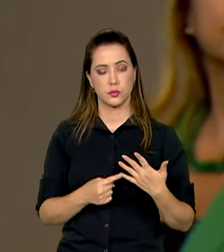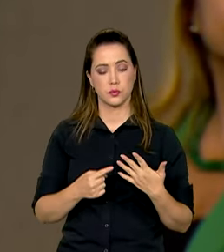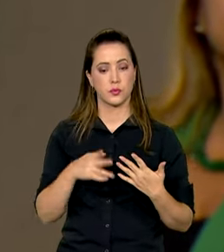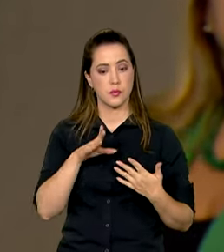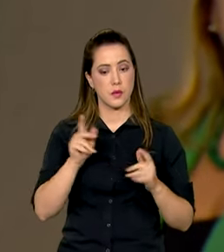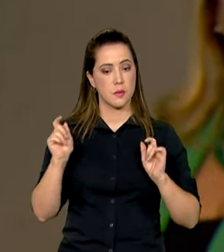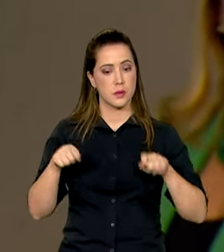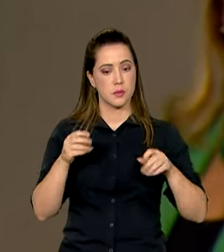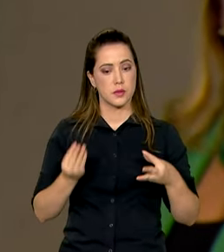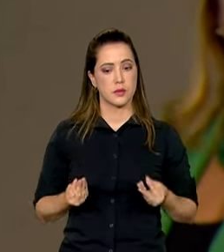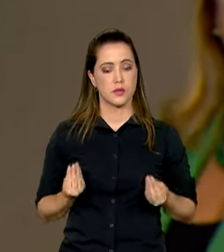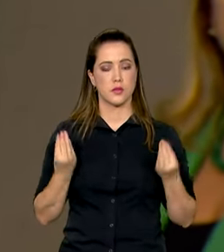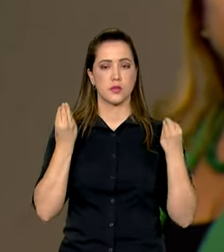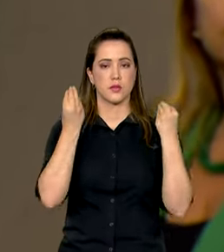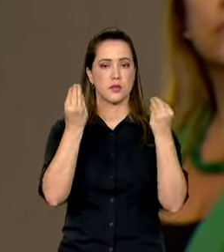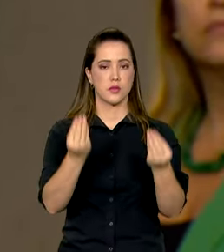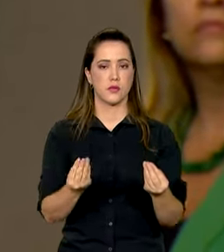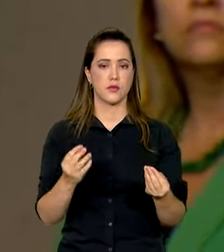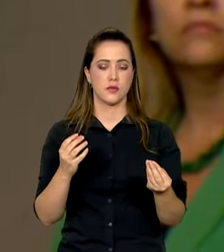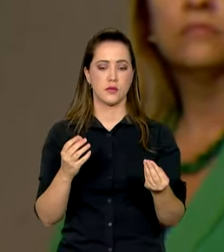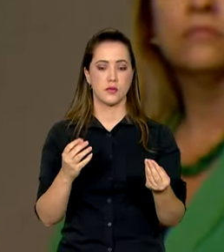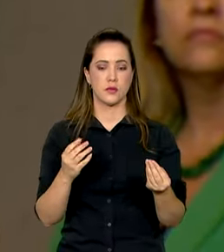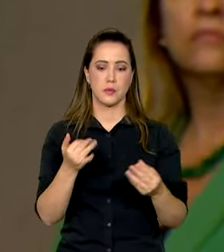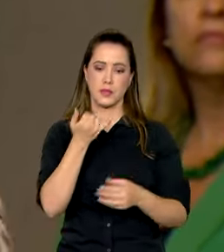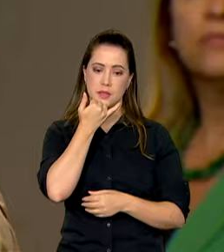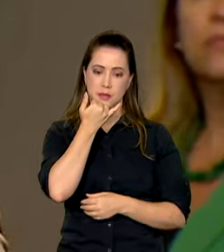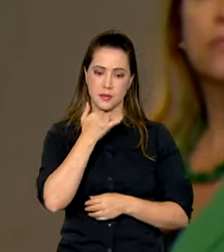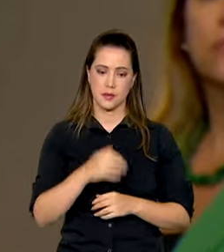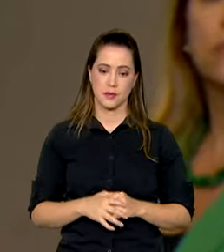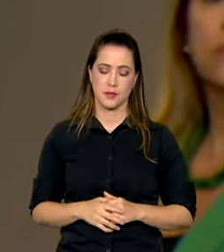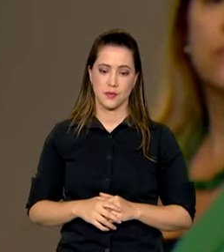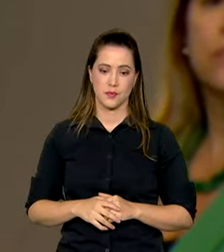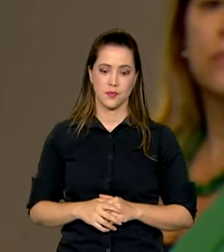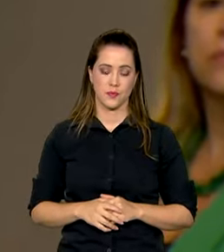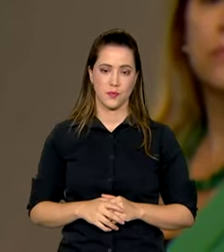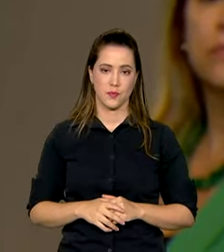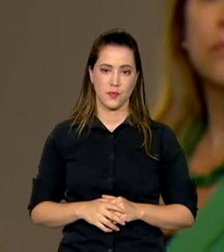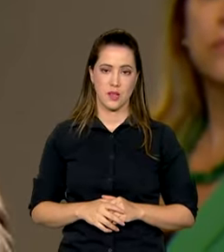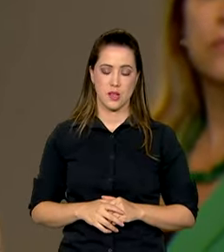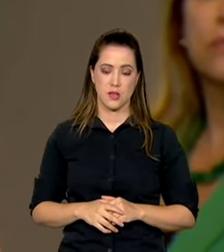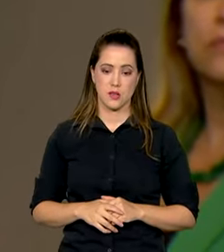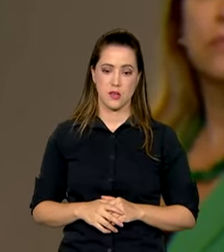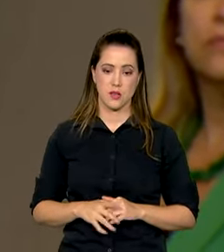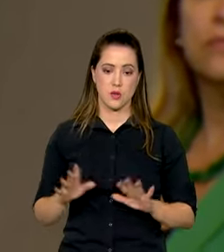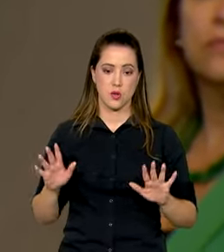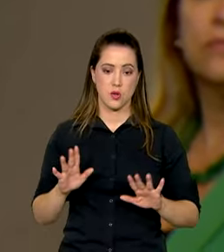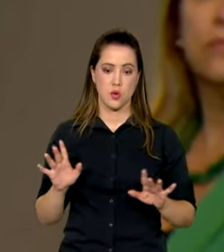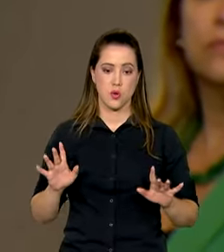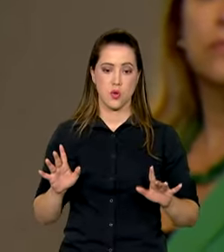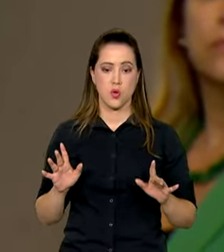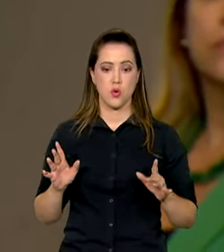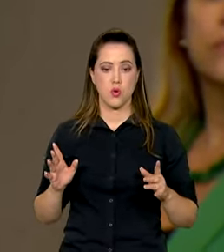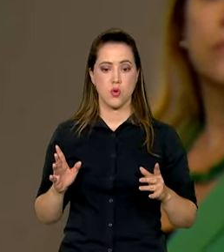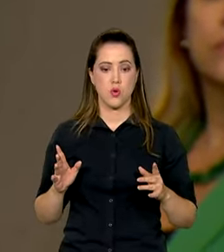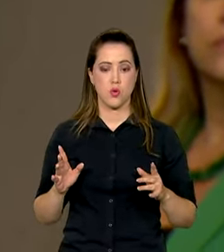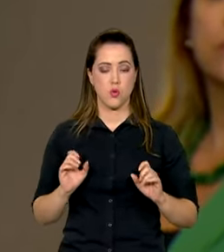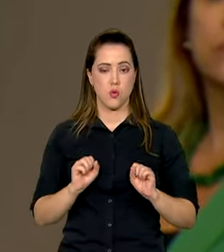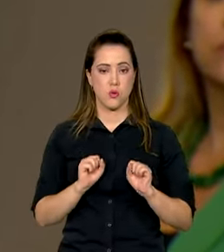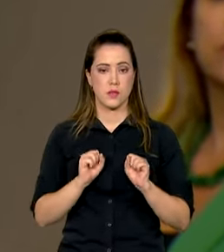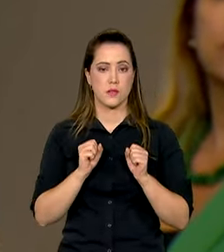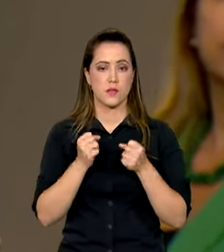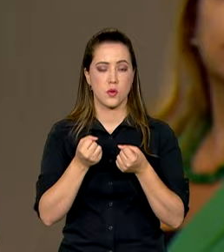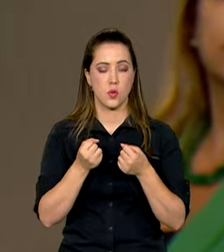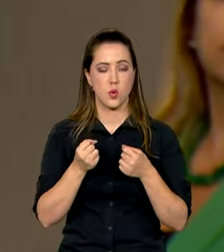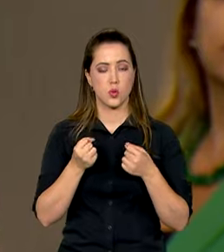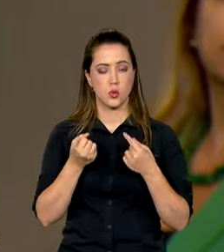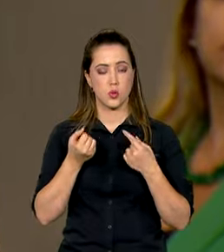para poder garantir, não no ensino médio não, com foco, né, nessa luta da desinformação, que terá